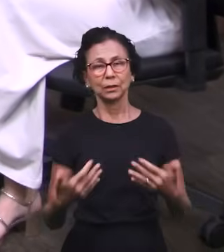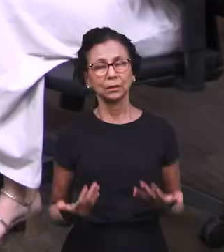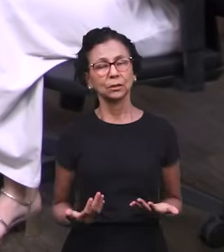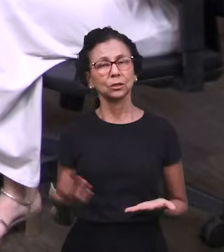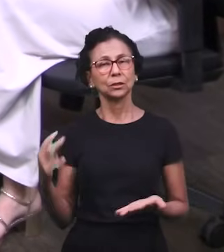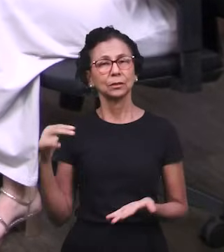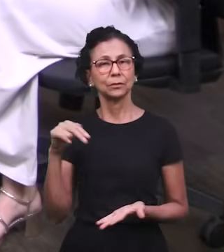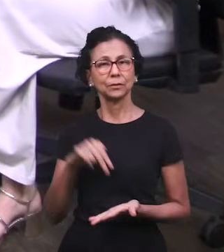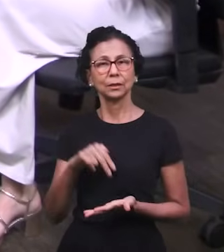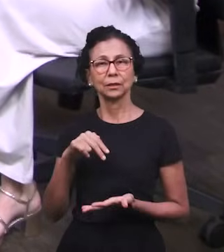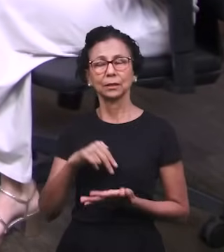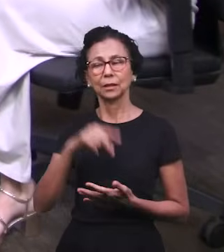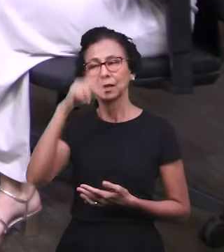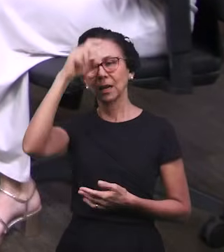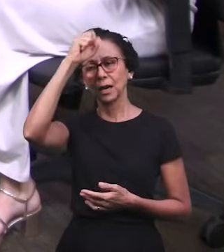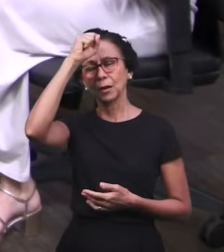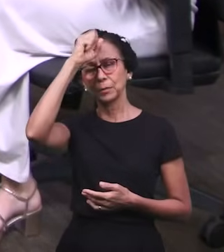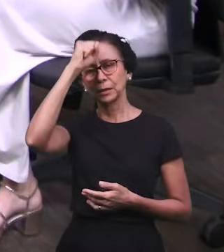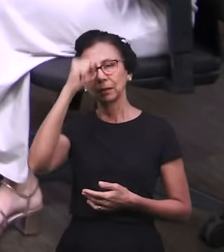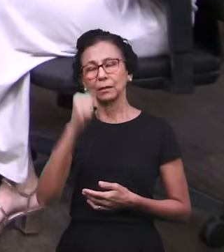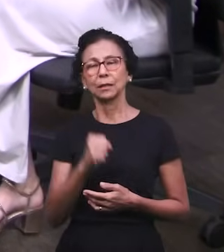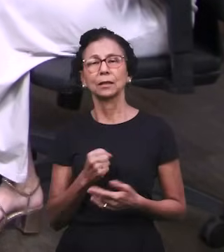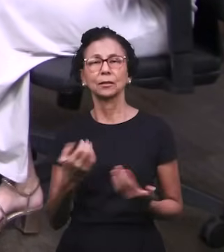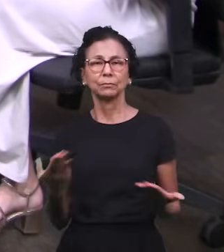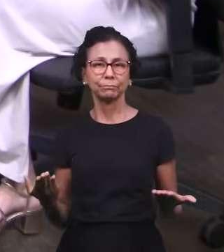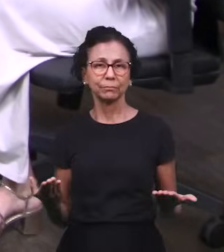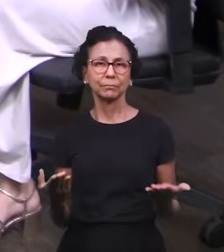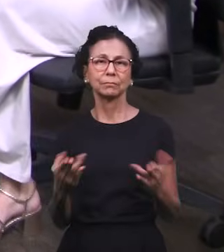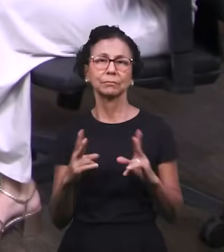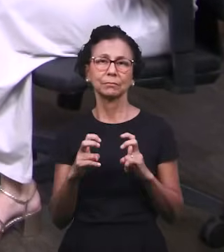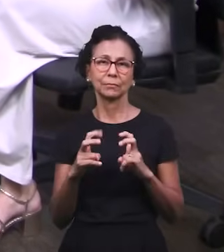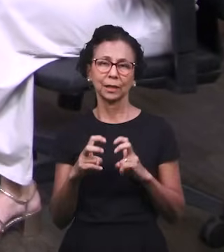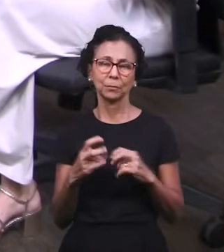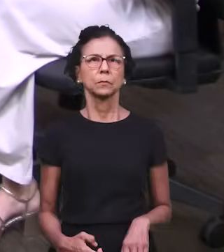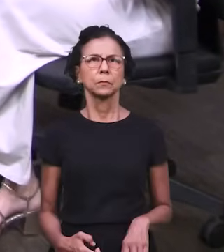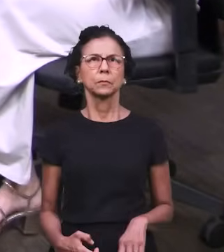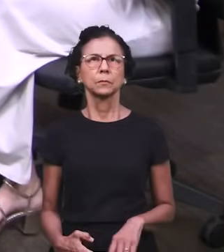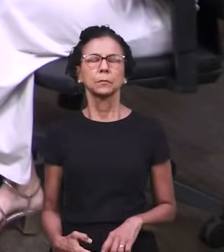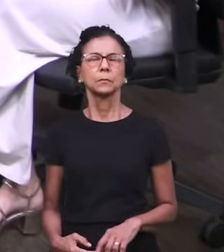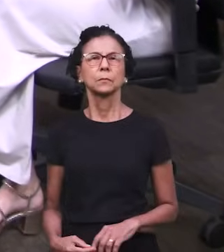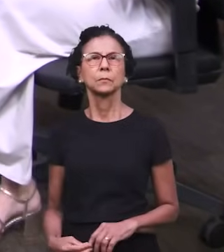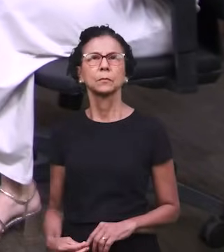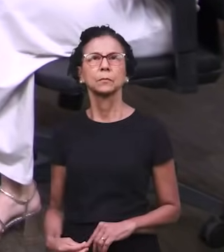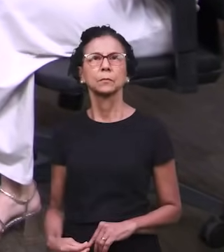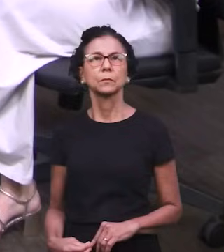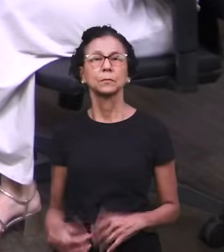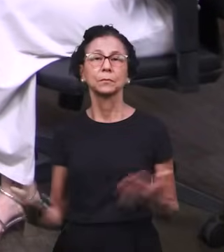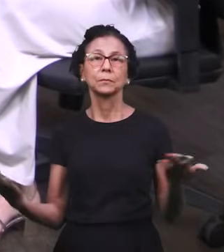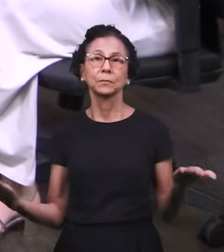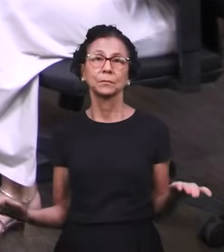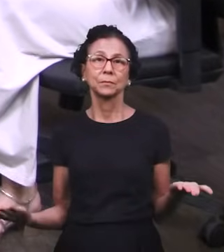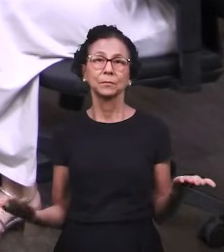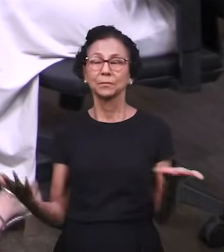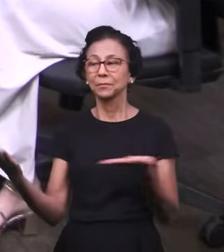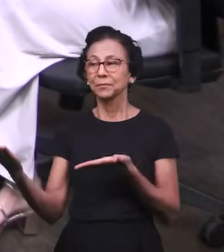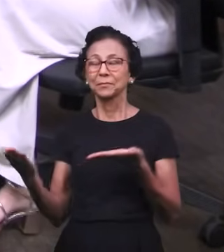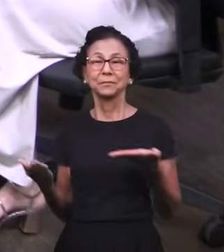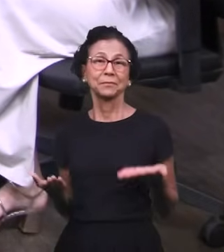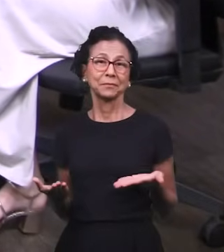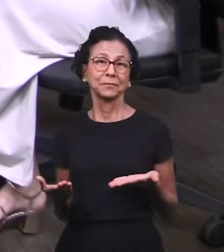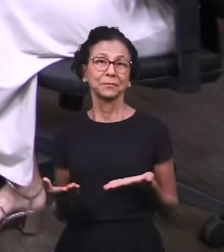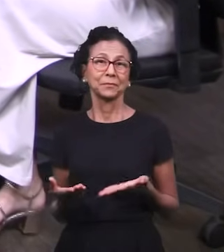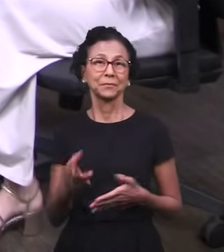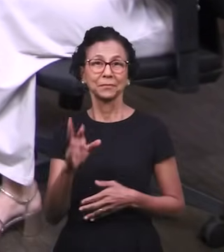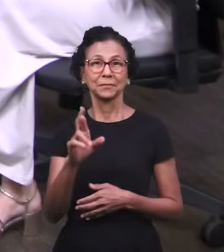está comigo para me ajudar hoje aqui é minha colega Raíssa. A gente sempre fala minha colega Andréia. Andréia tá viajando, não pôde estar aqui hoje. Sim.